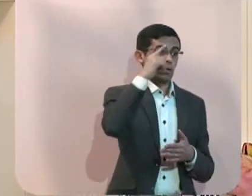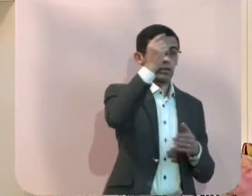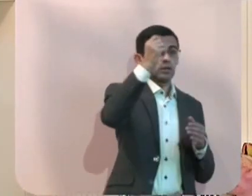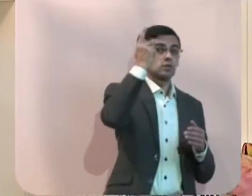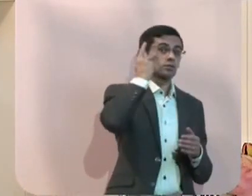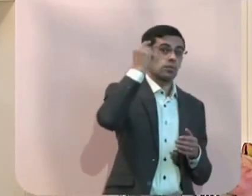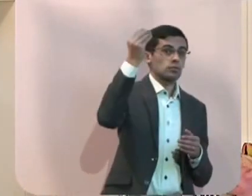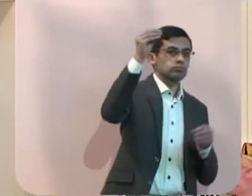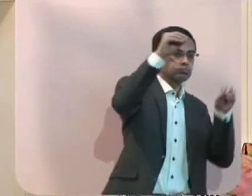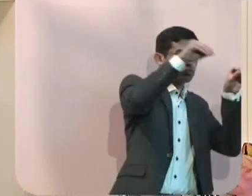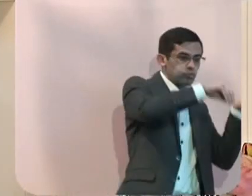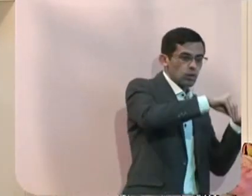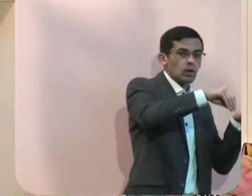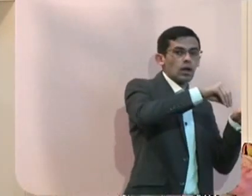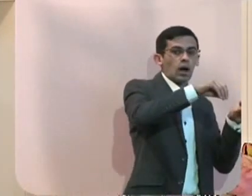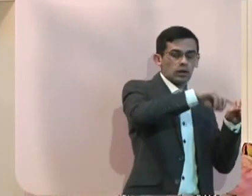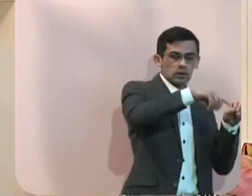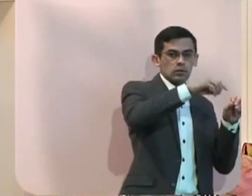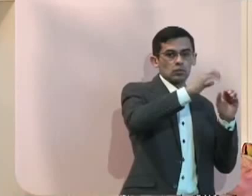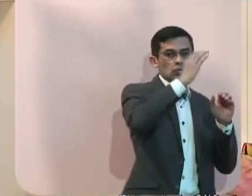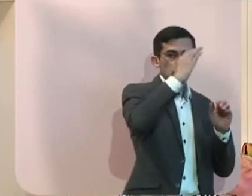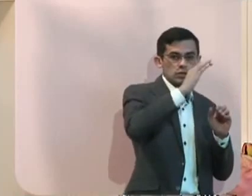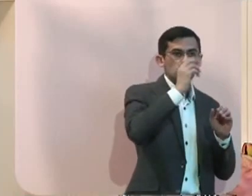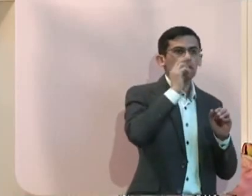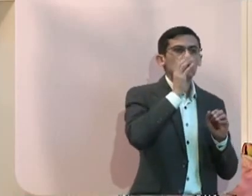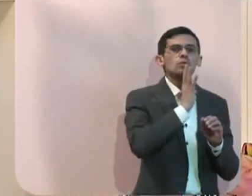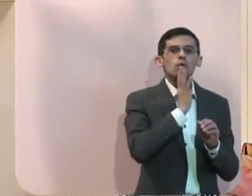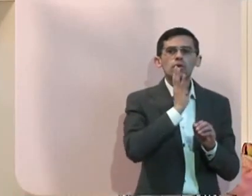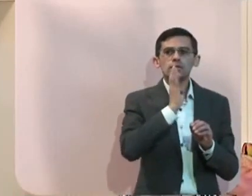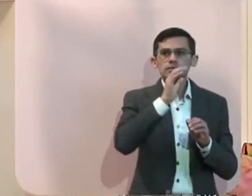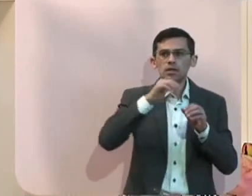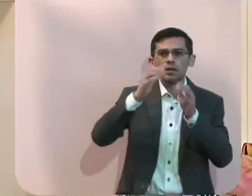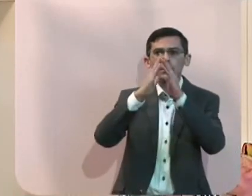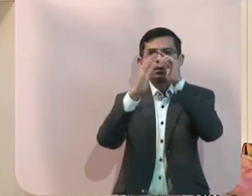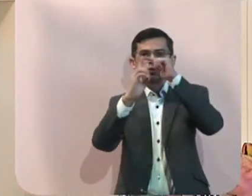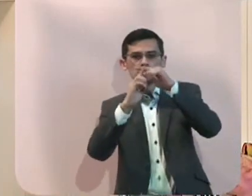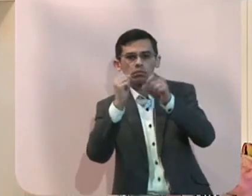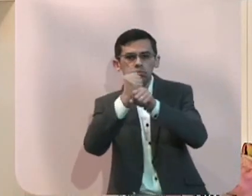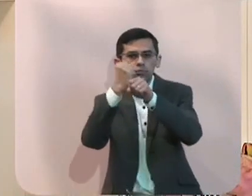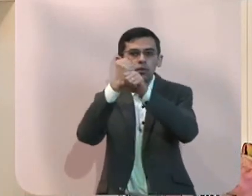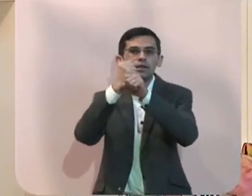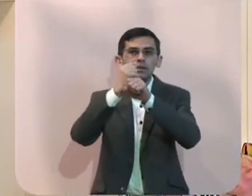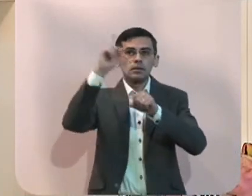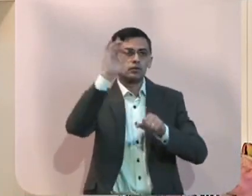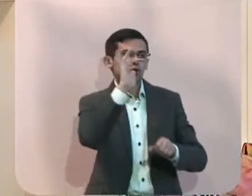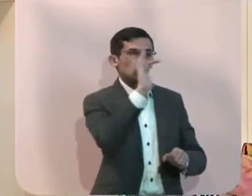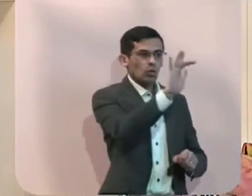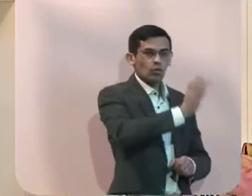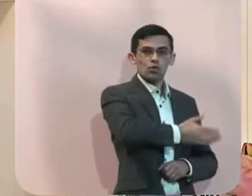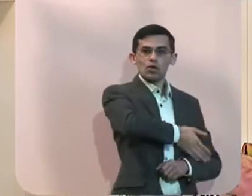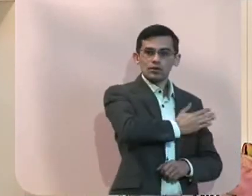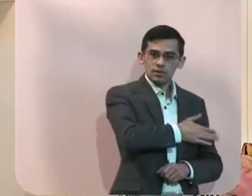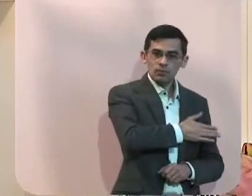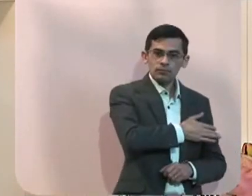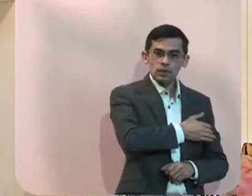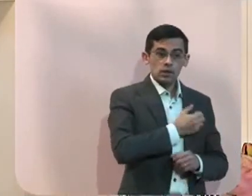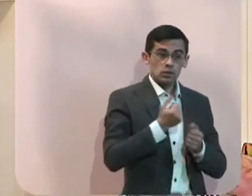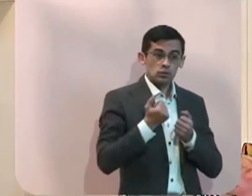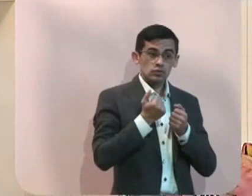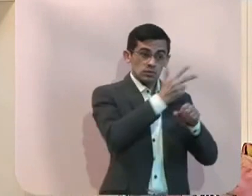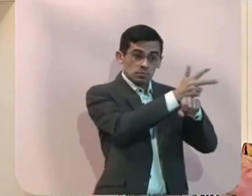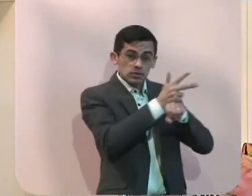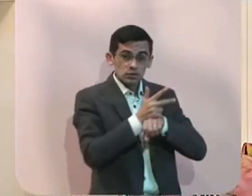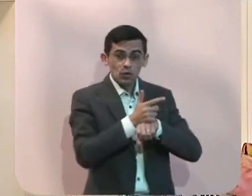para vir a Curitiba, conhecer a nossa obra. E Deus tocou o coração daqueles homens e eles abriram uma linha de crédito de 14 milhões de